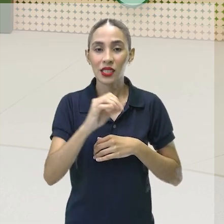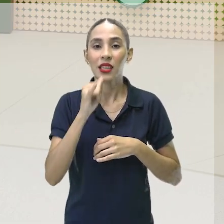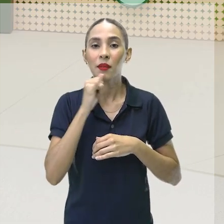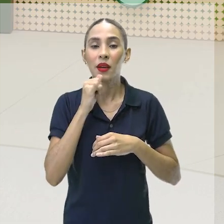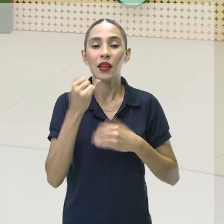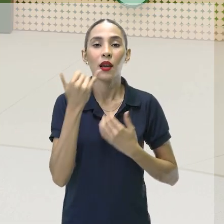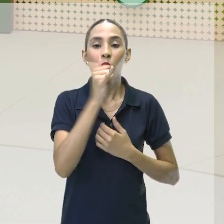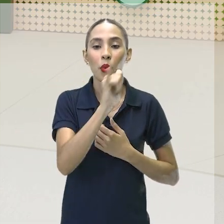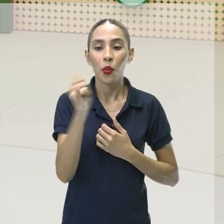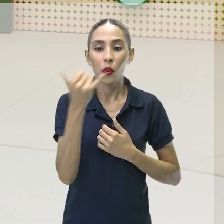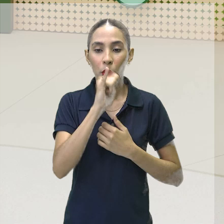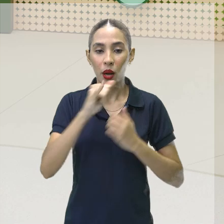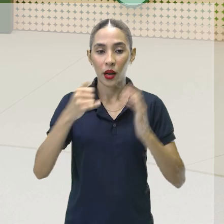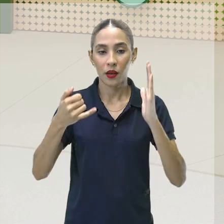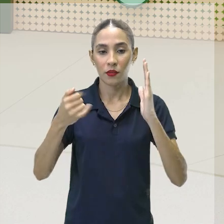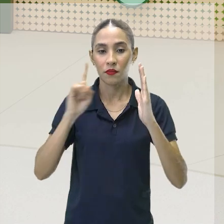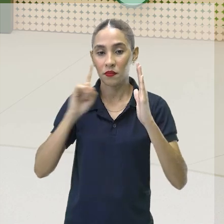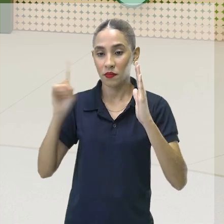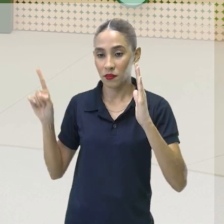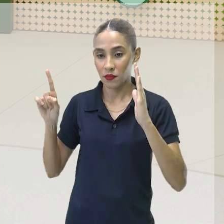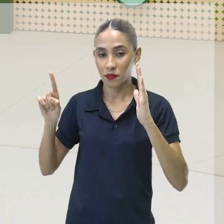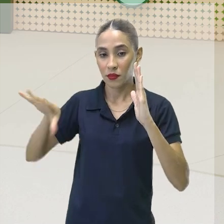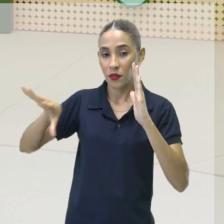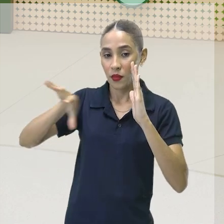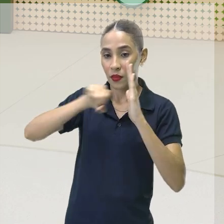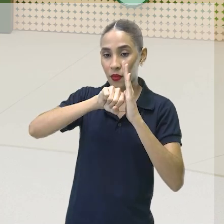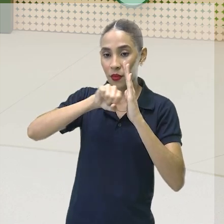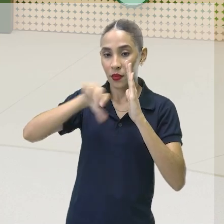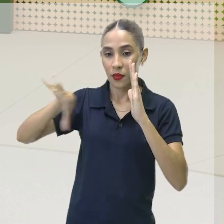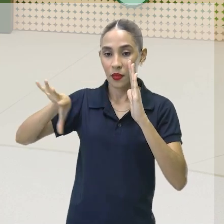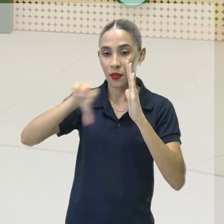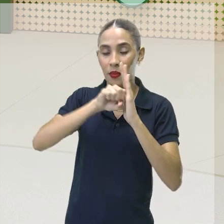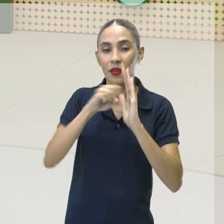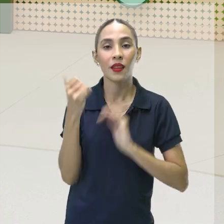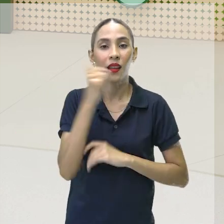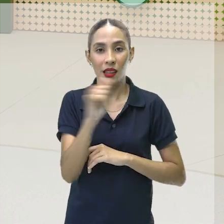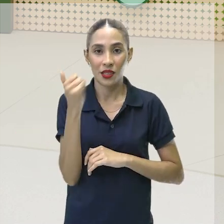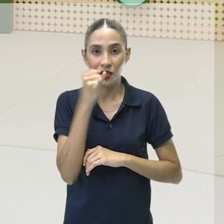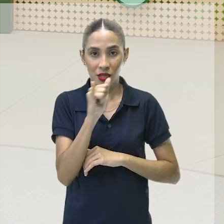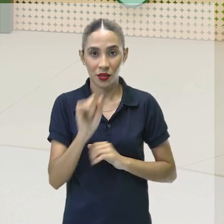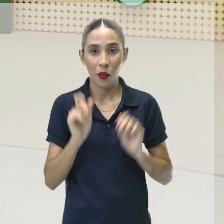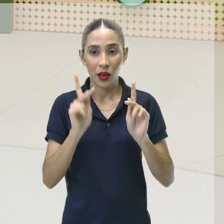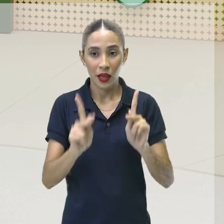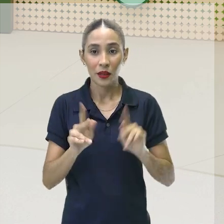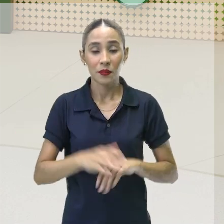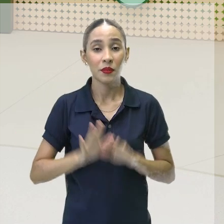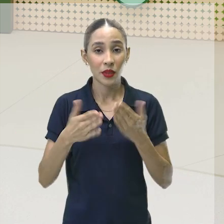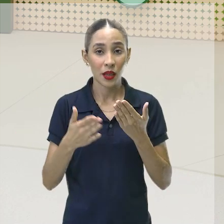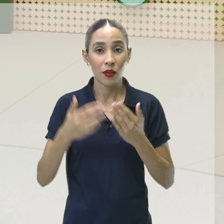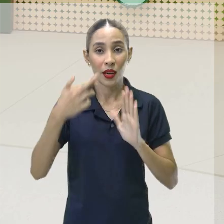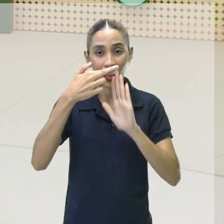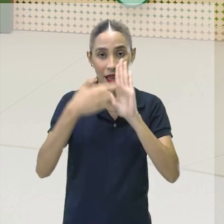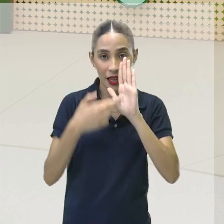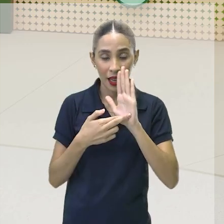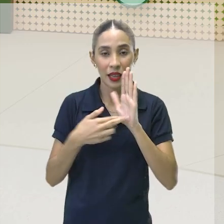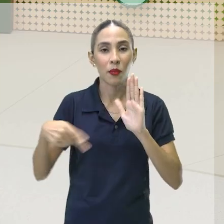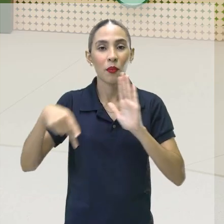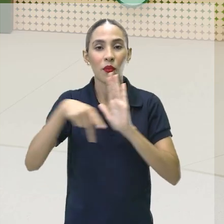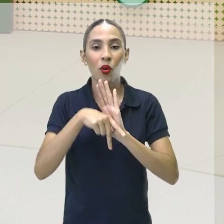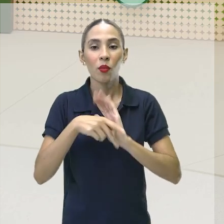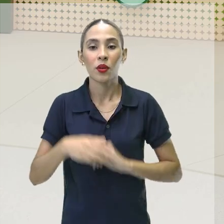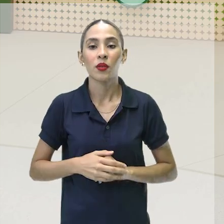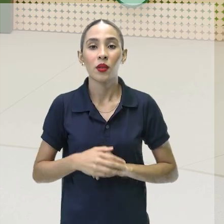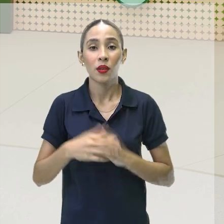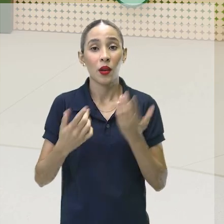fluxo, né, desse campo magnético gera, então, a nossa corrente elétrica. Tá, pessoal? Esse é o princípio de funcionamento aí